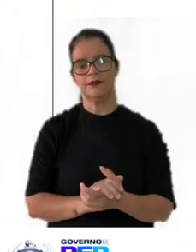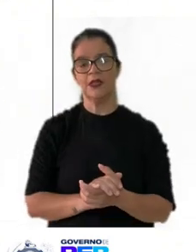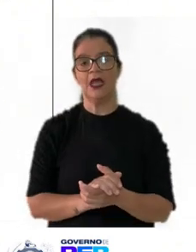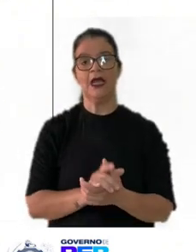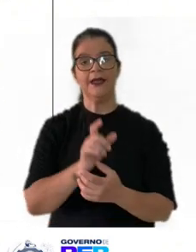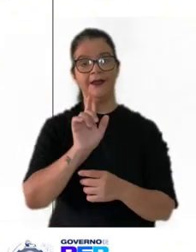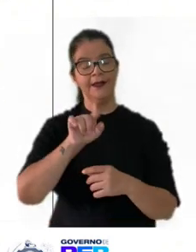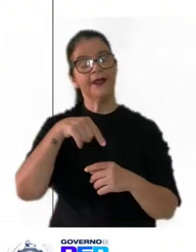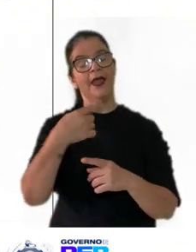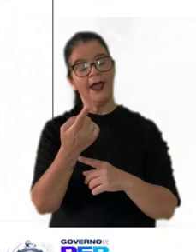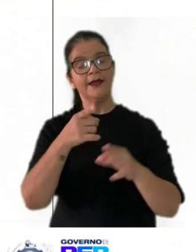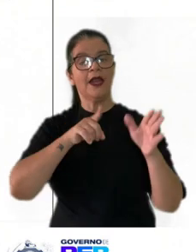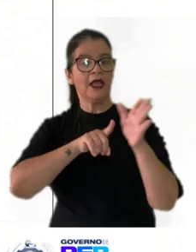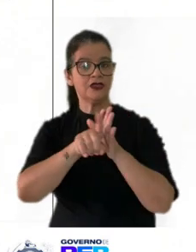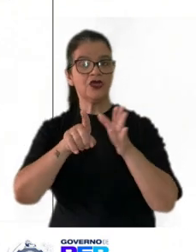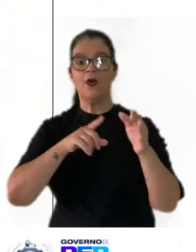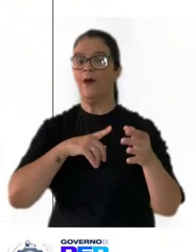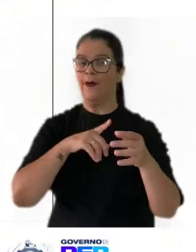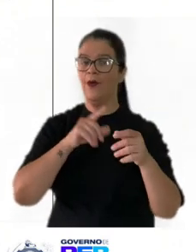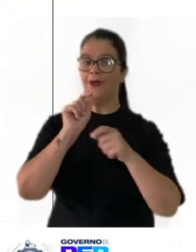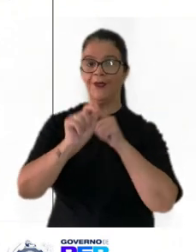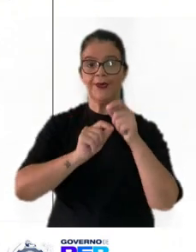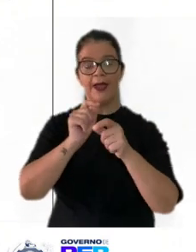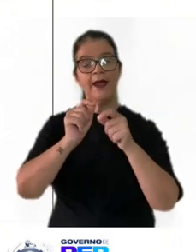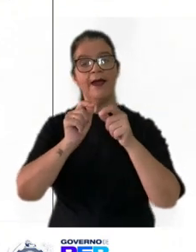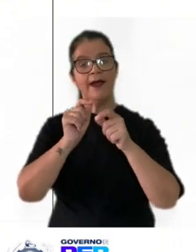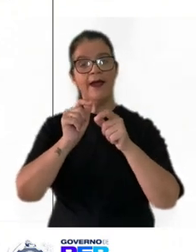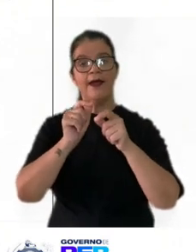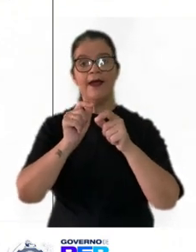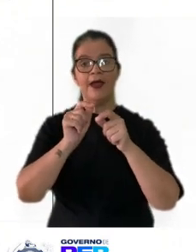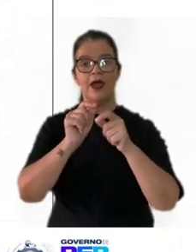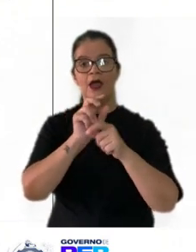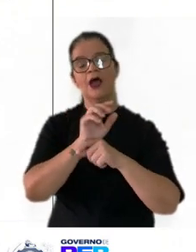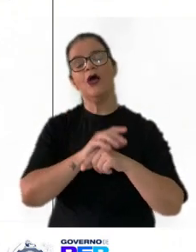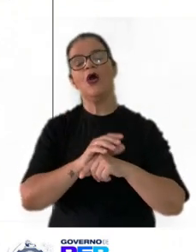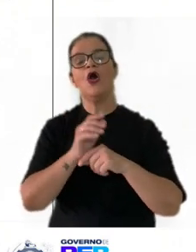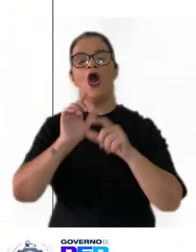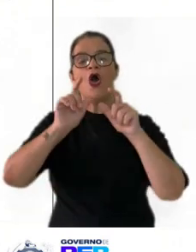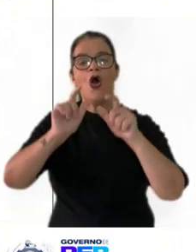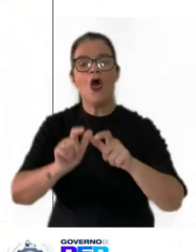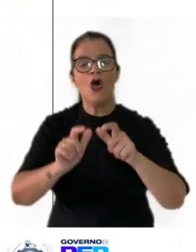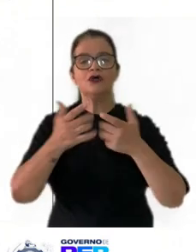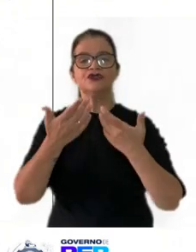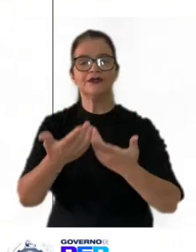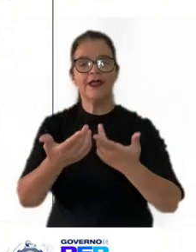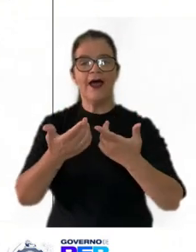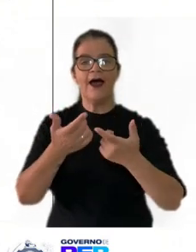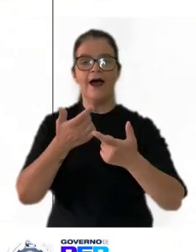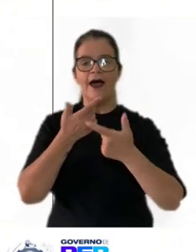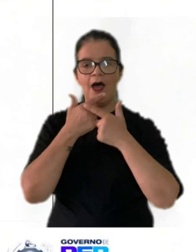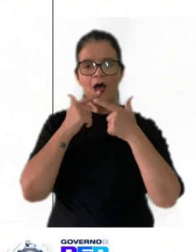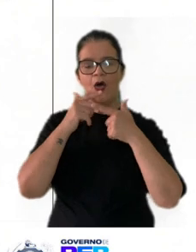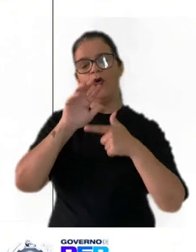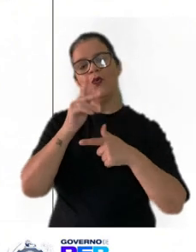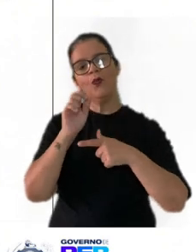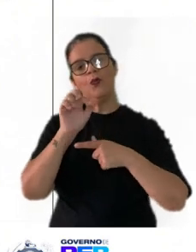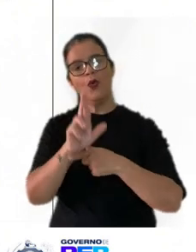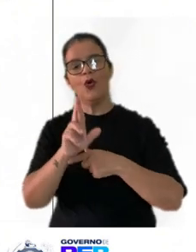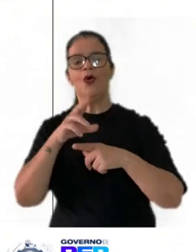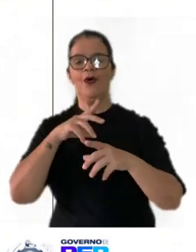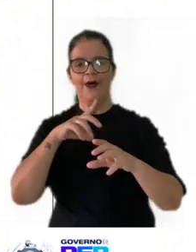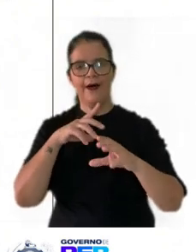questão ele tá perguntando onde é que tá o humor né na tirinha então a tirinha é um gênero que tem essa característica de trazer